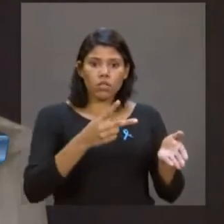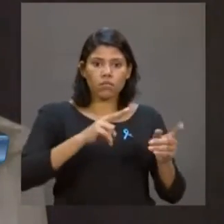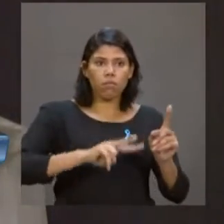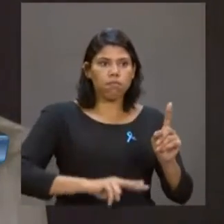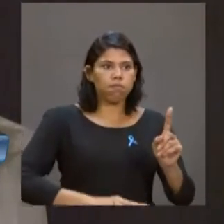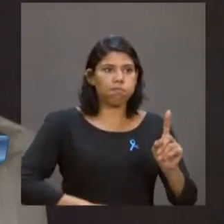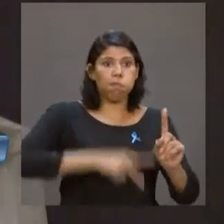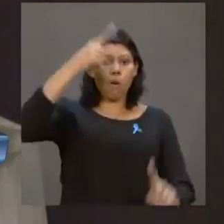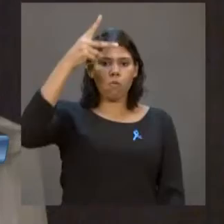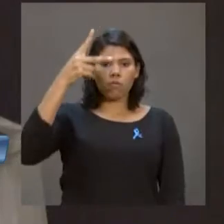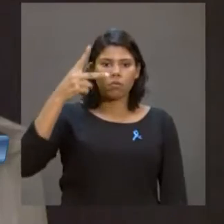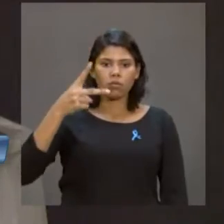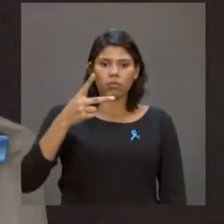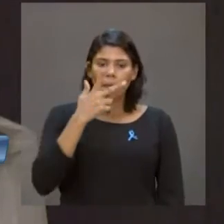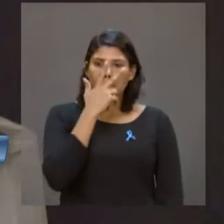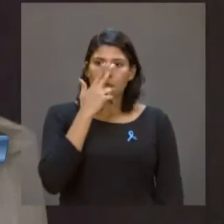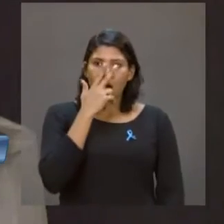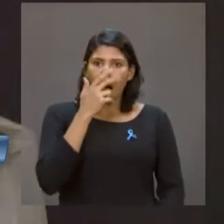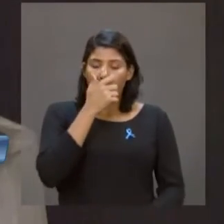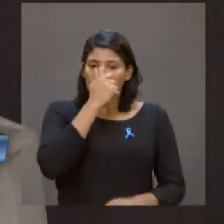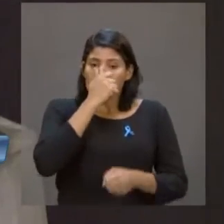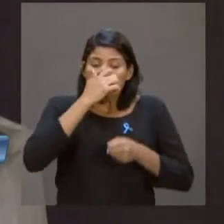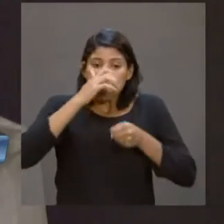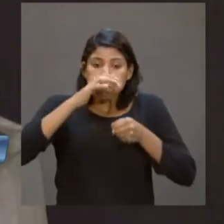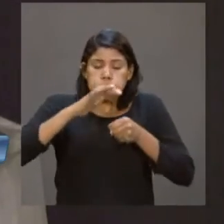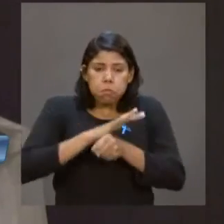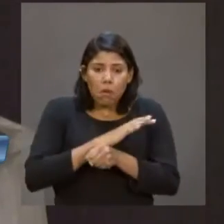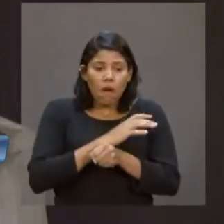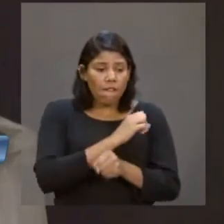com várias unidades.